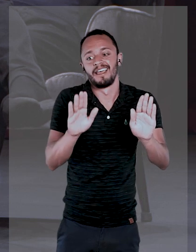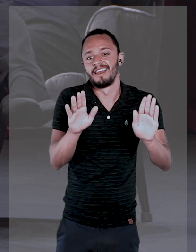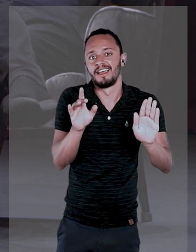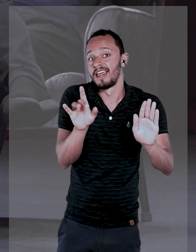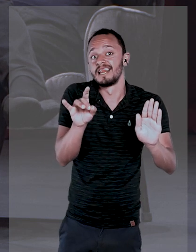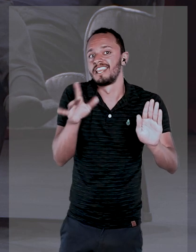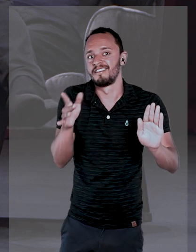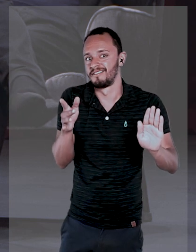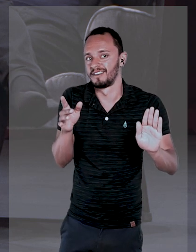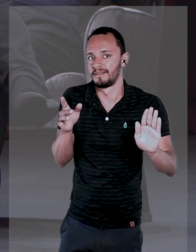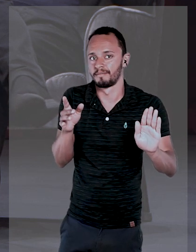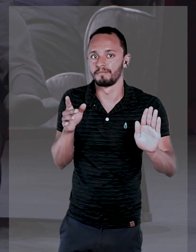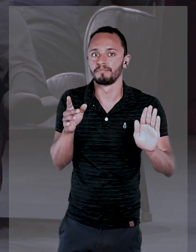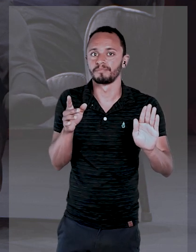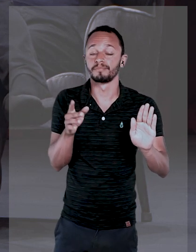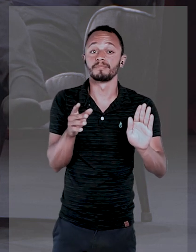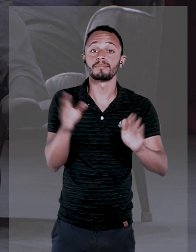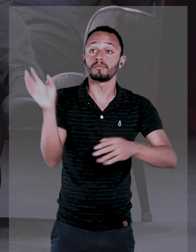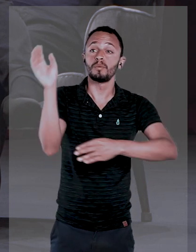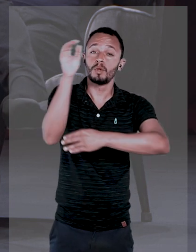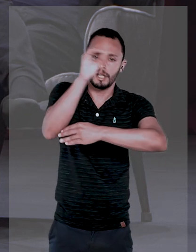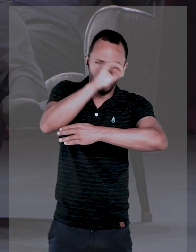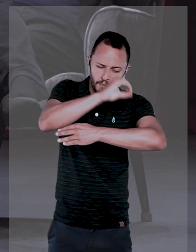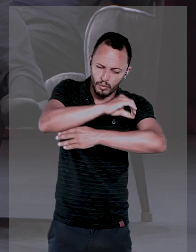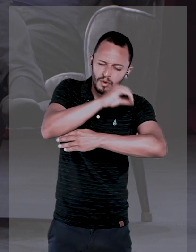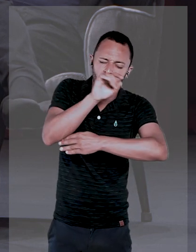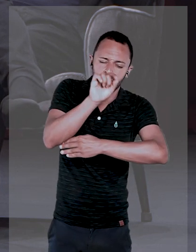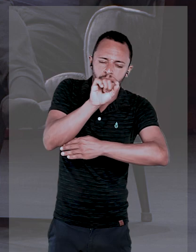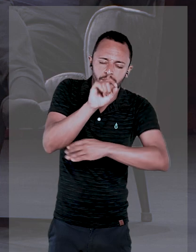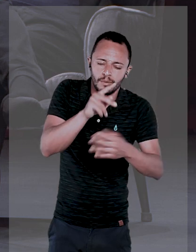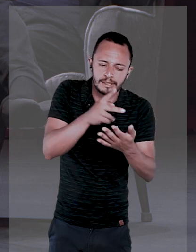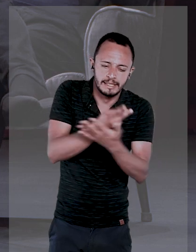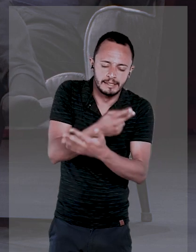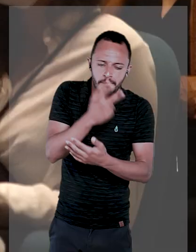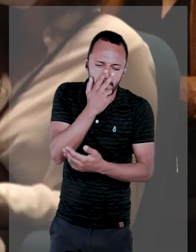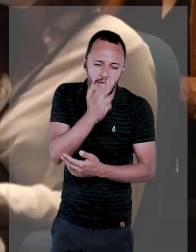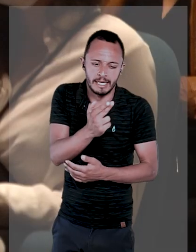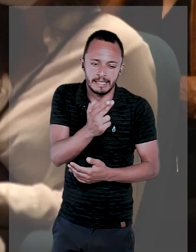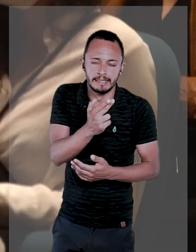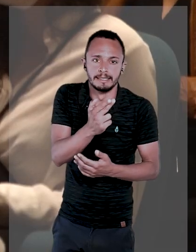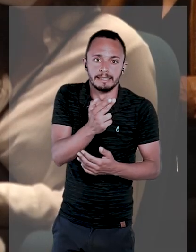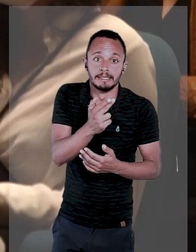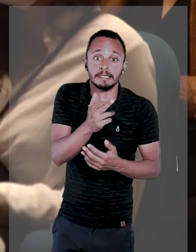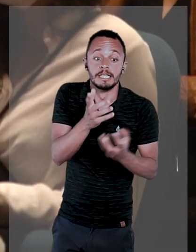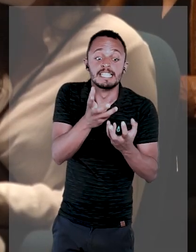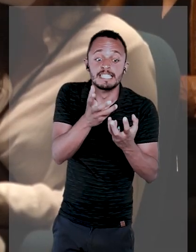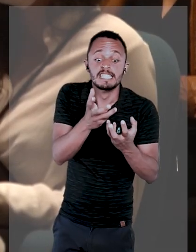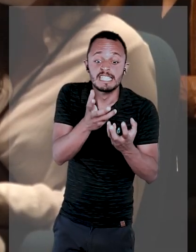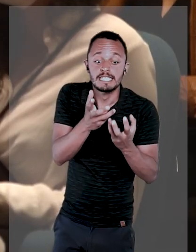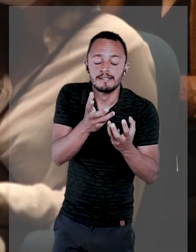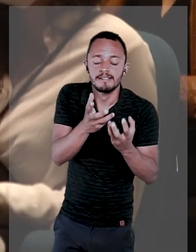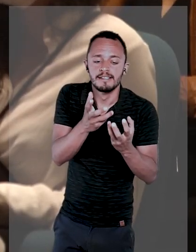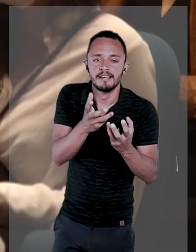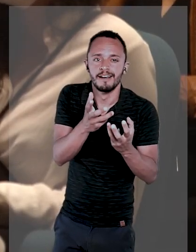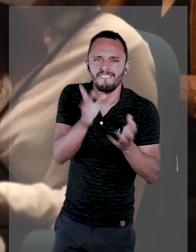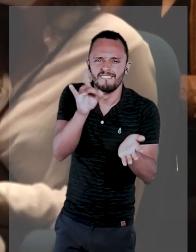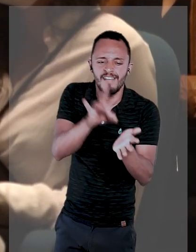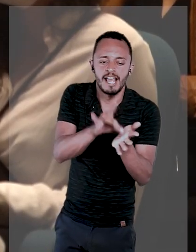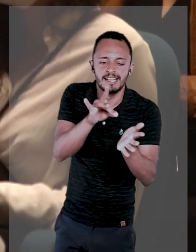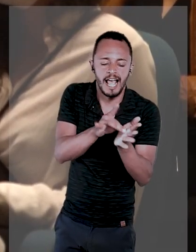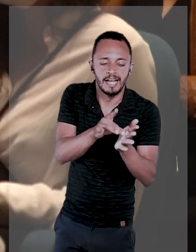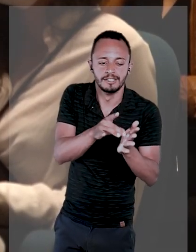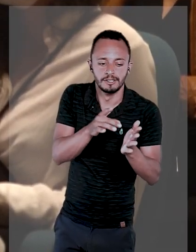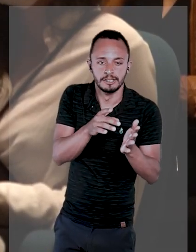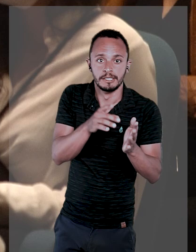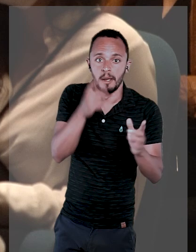Meio da Noite é uma figura que é prejudicada no livro, eu quis que fosse a